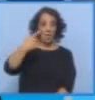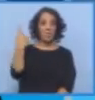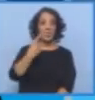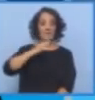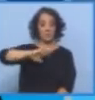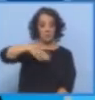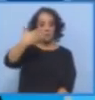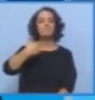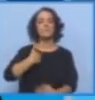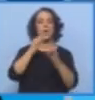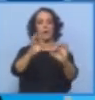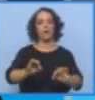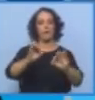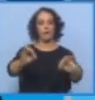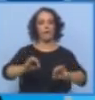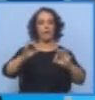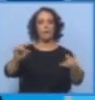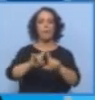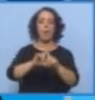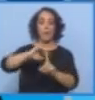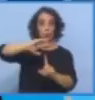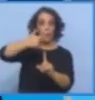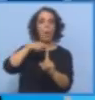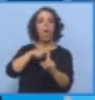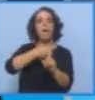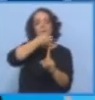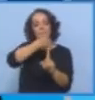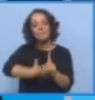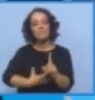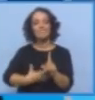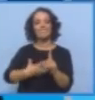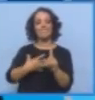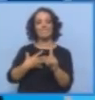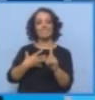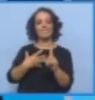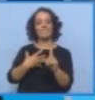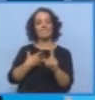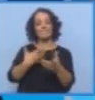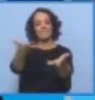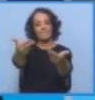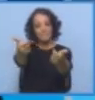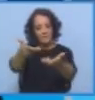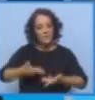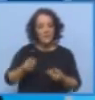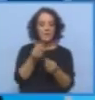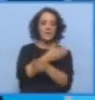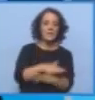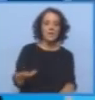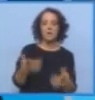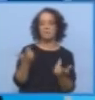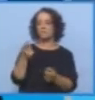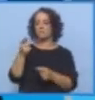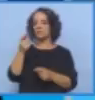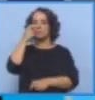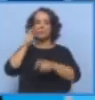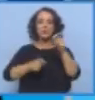servir, para ocupar o lugar mais humilde, para acolher estas crianças, os mais desfavorecidos, aqueles que necessitam de